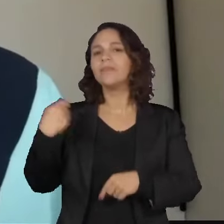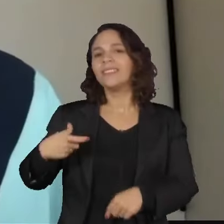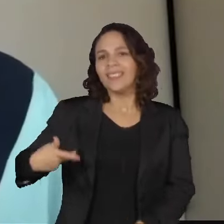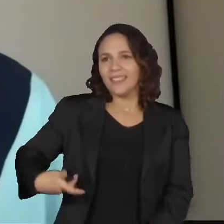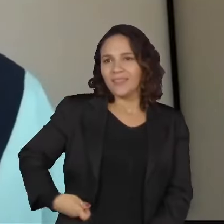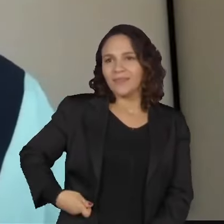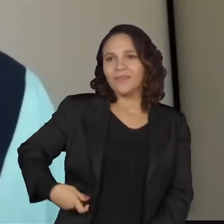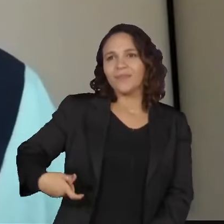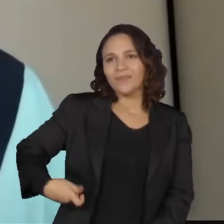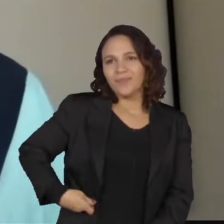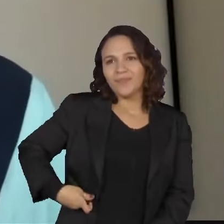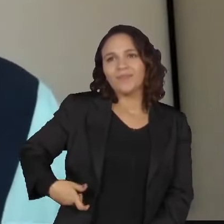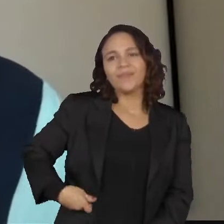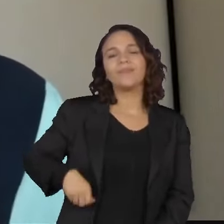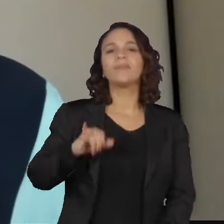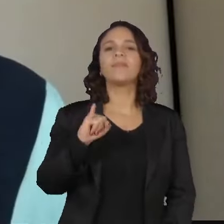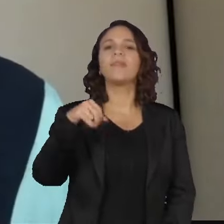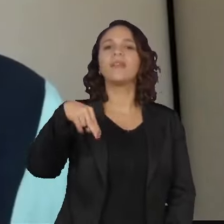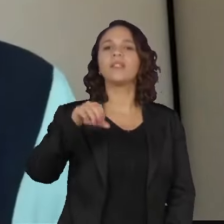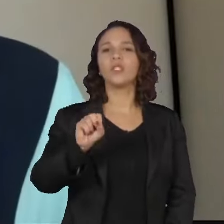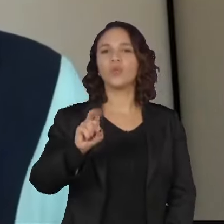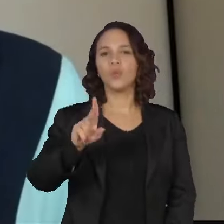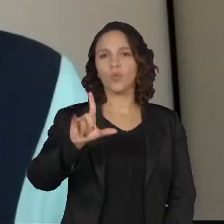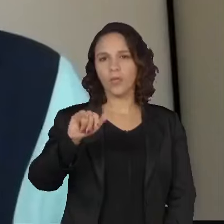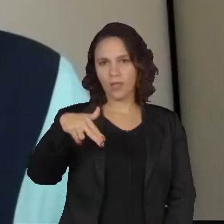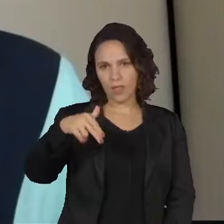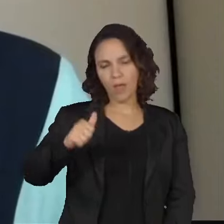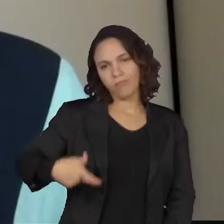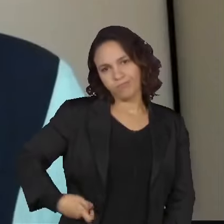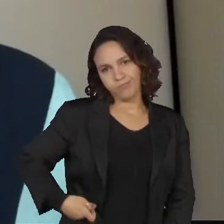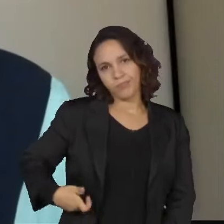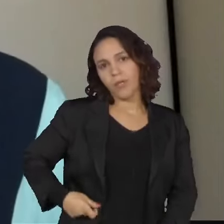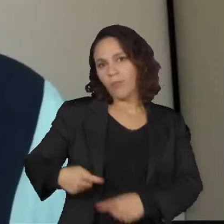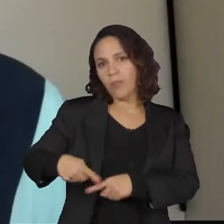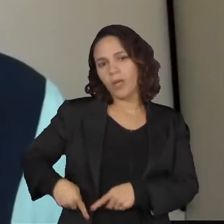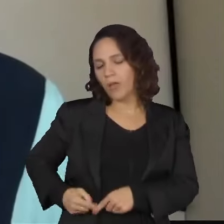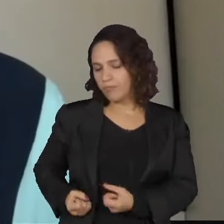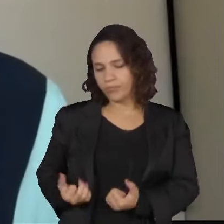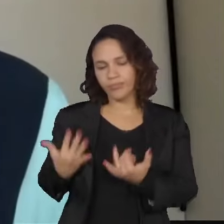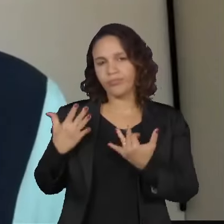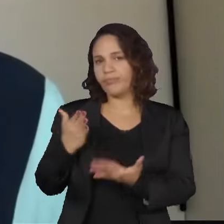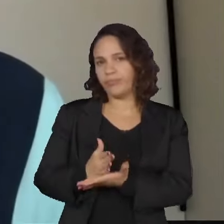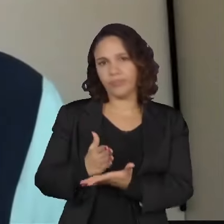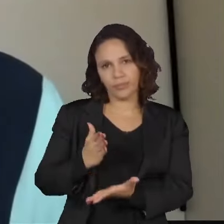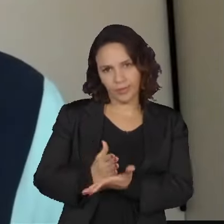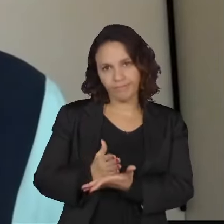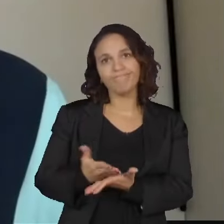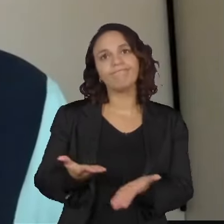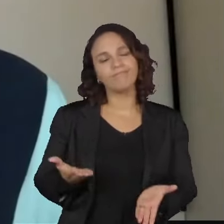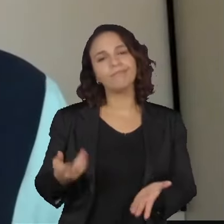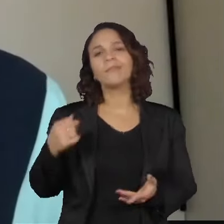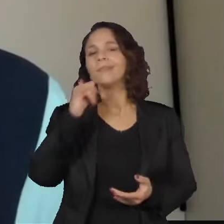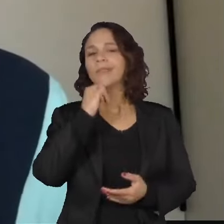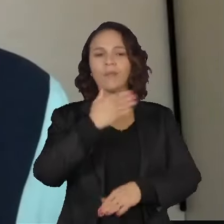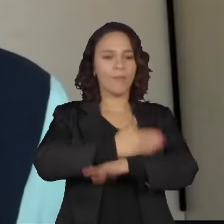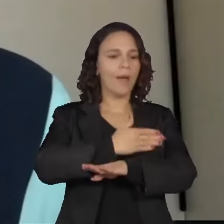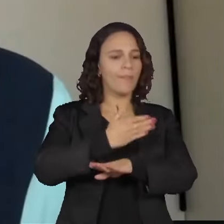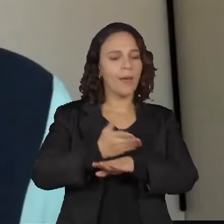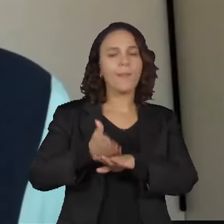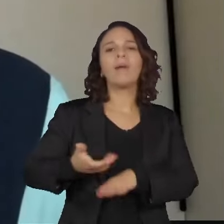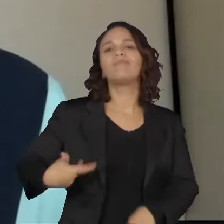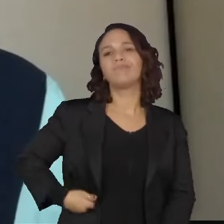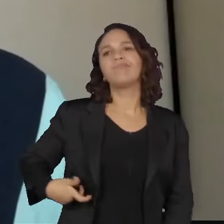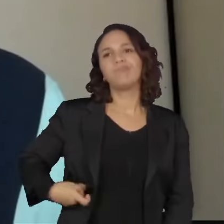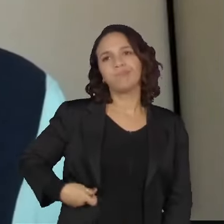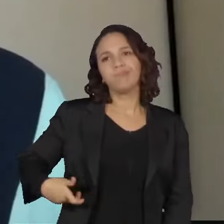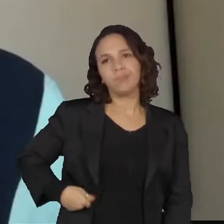pâncreas não produz mais insulina. Então, nesse paciente, a insulina várias vezes ao dia. Aqueles pacientes com